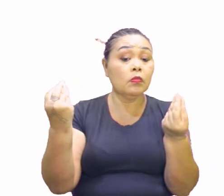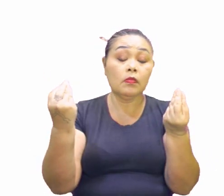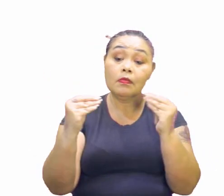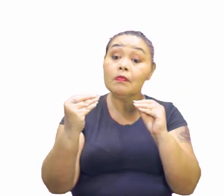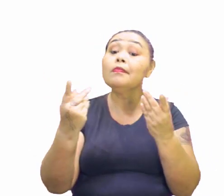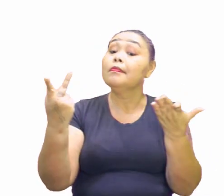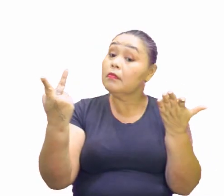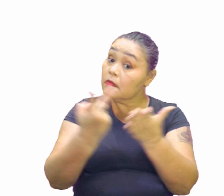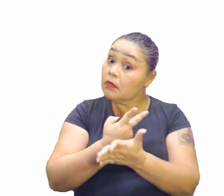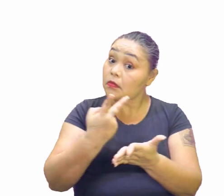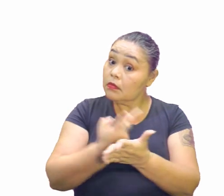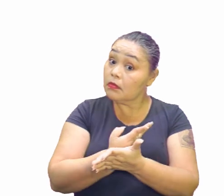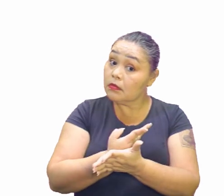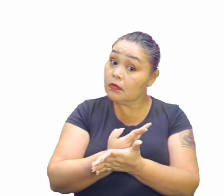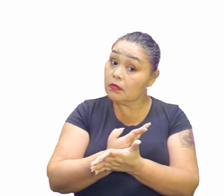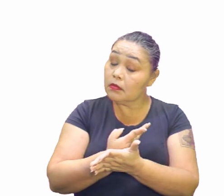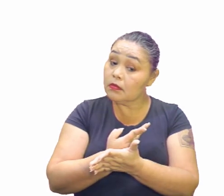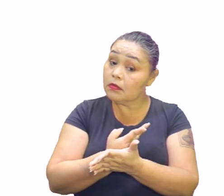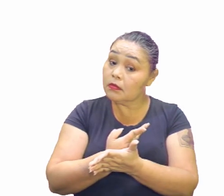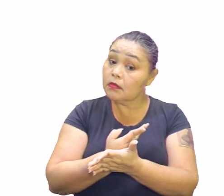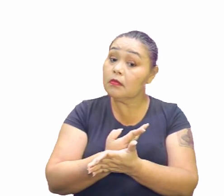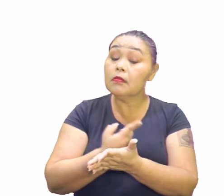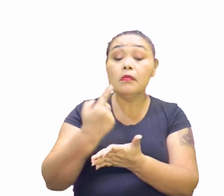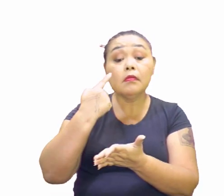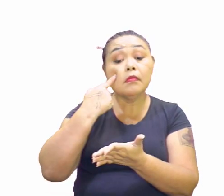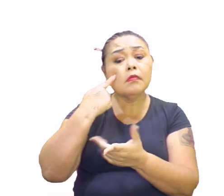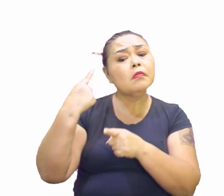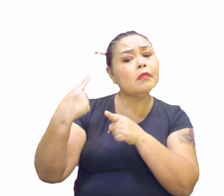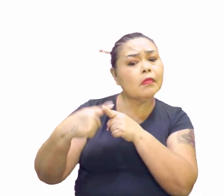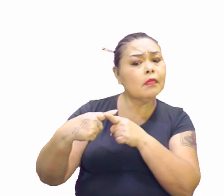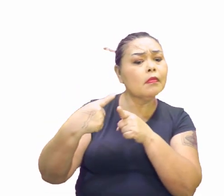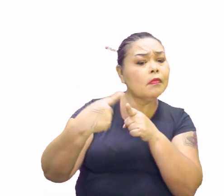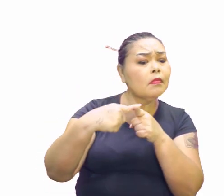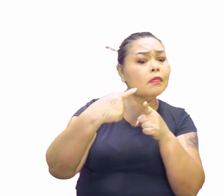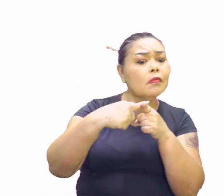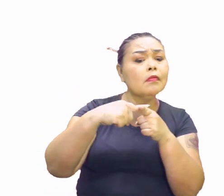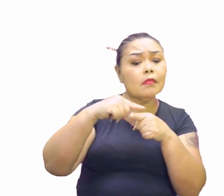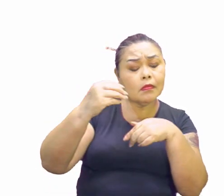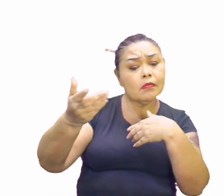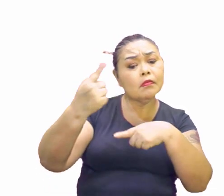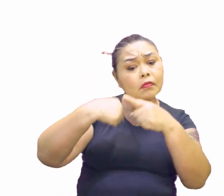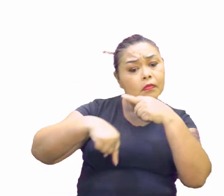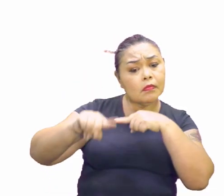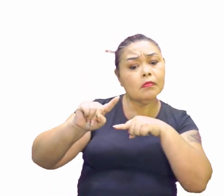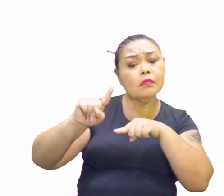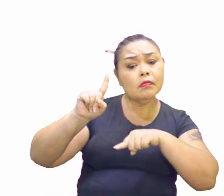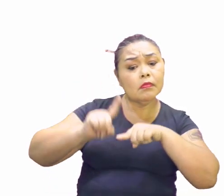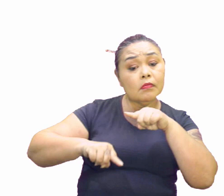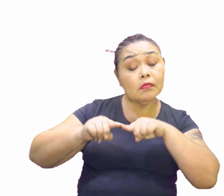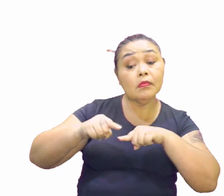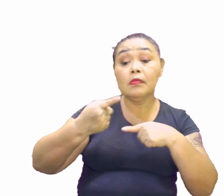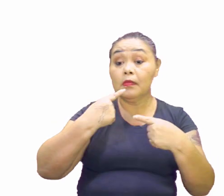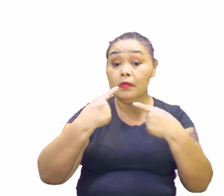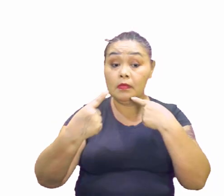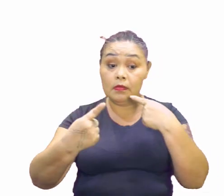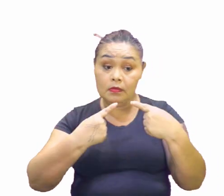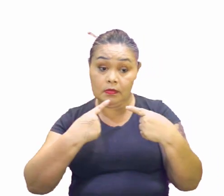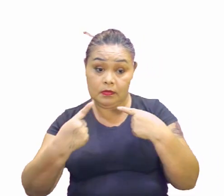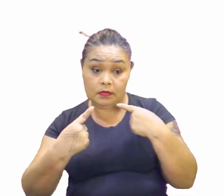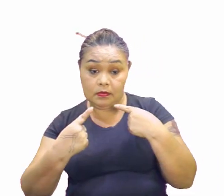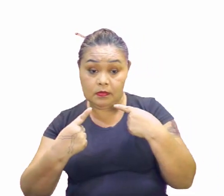fato se configura como um erro. E aí esses porquês serão propriamente os objetos para